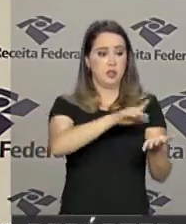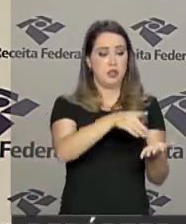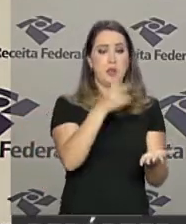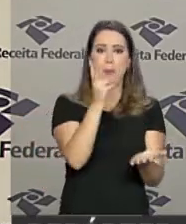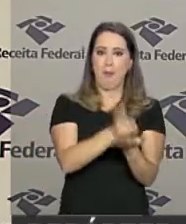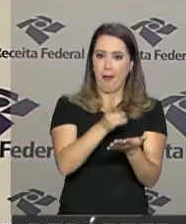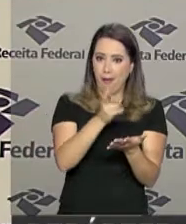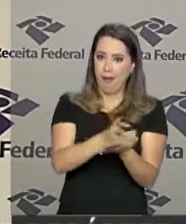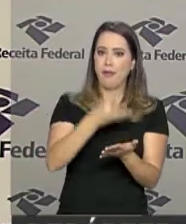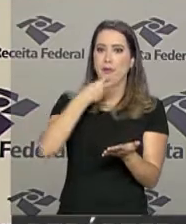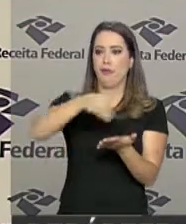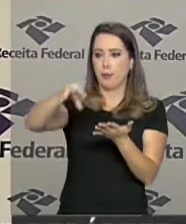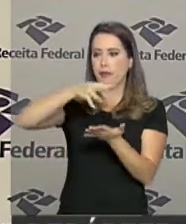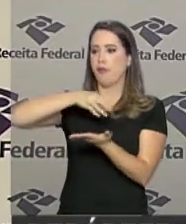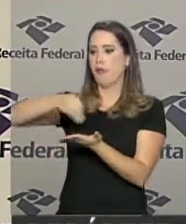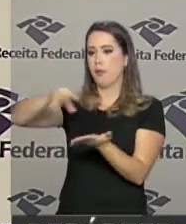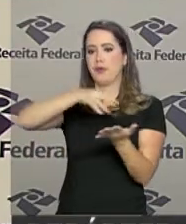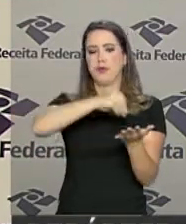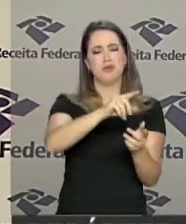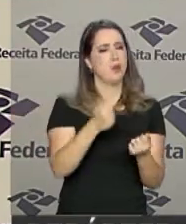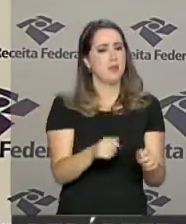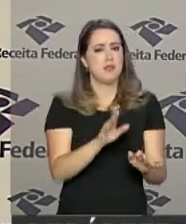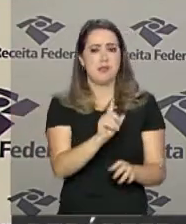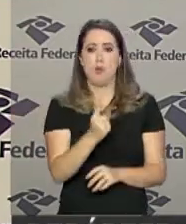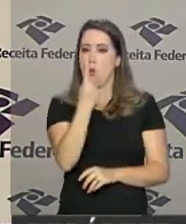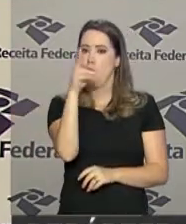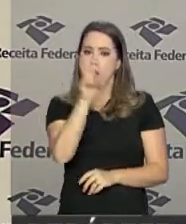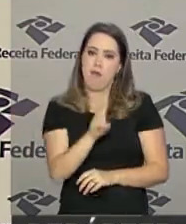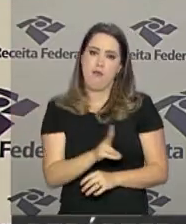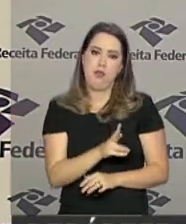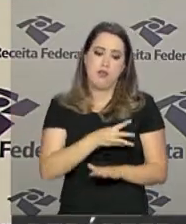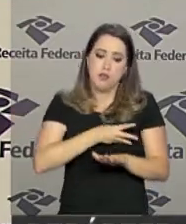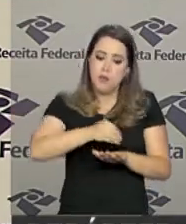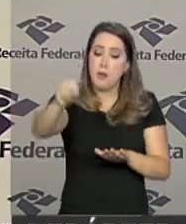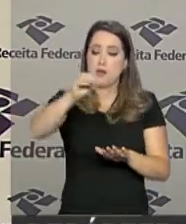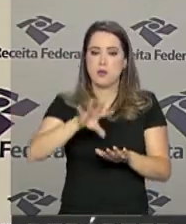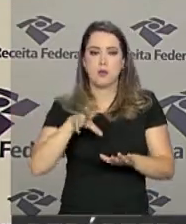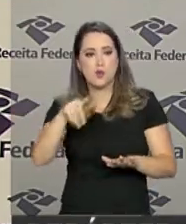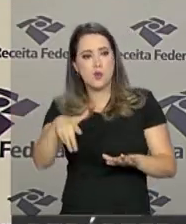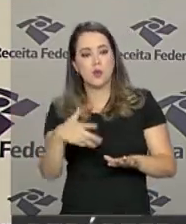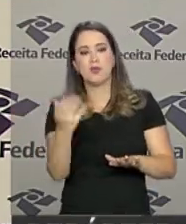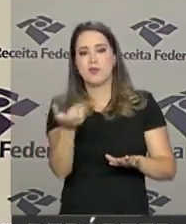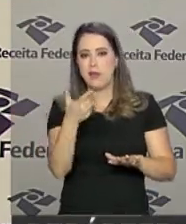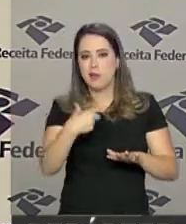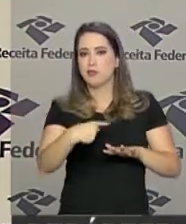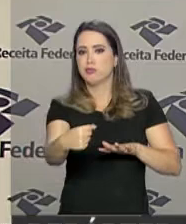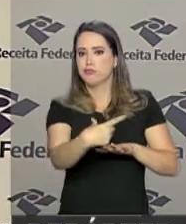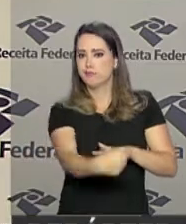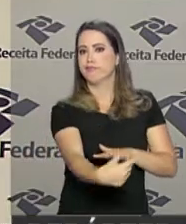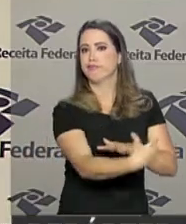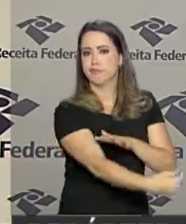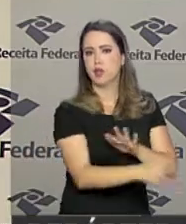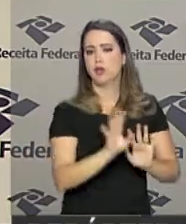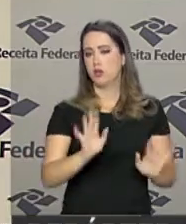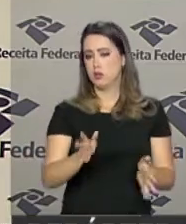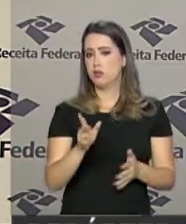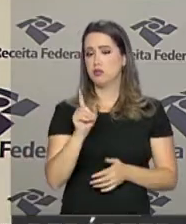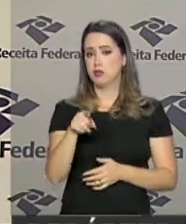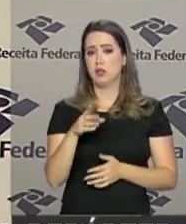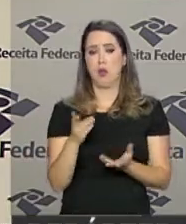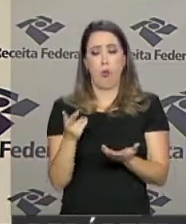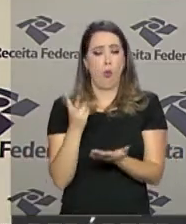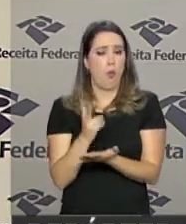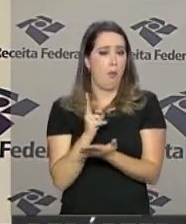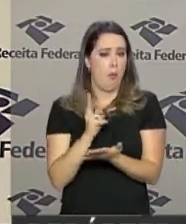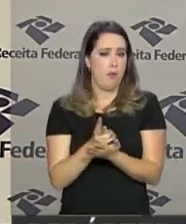seja, a informação dele está lá e todos terão acesso a essa informação. Então, ele tem direitos, preservar seus direitos